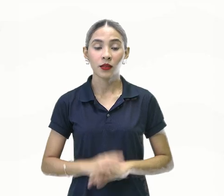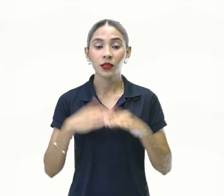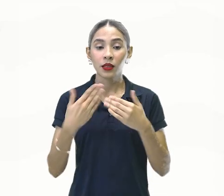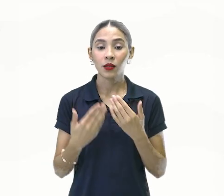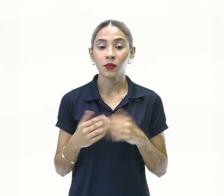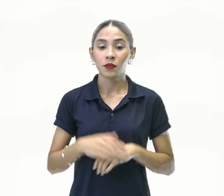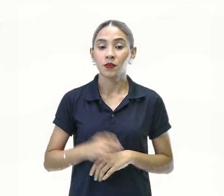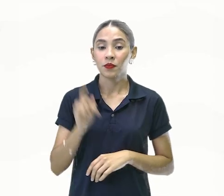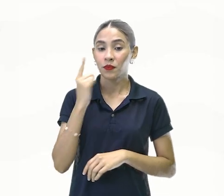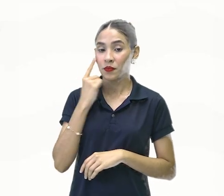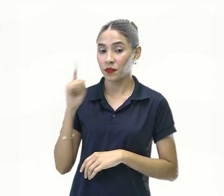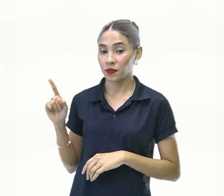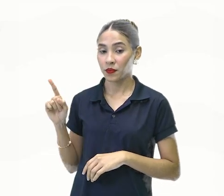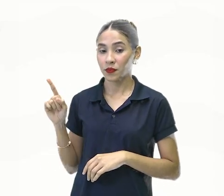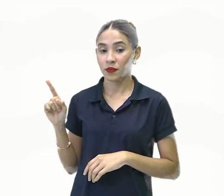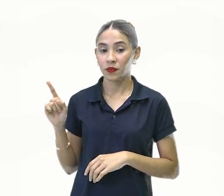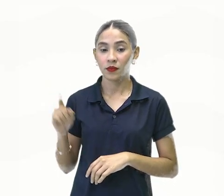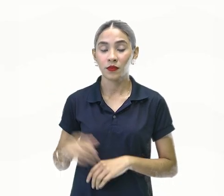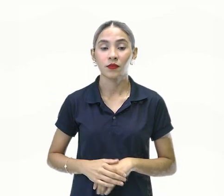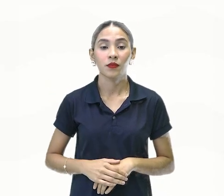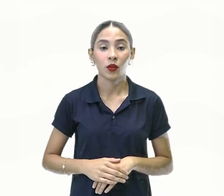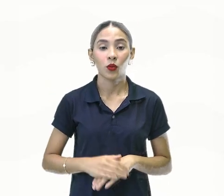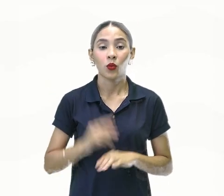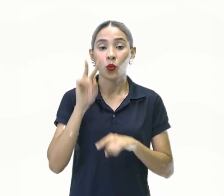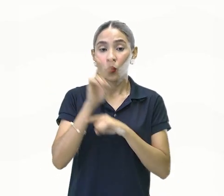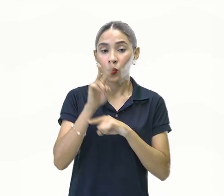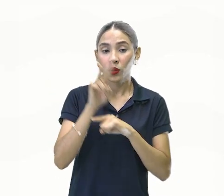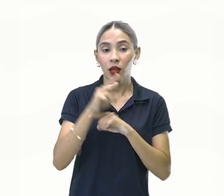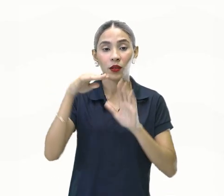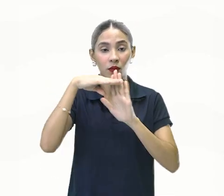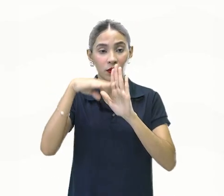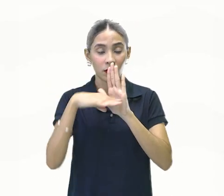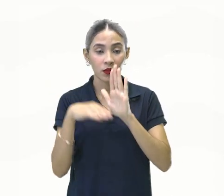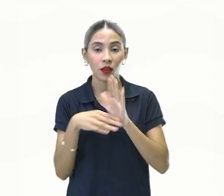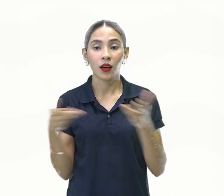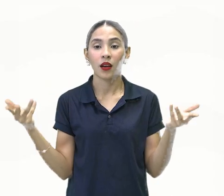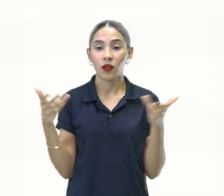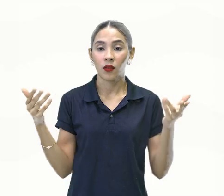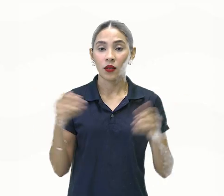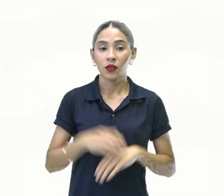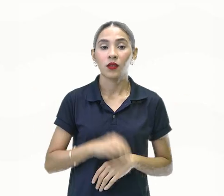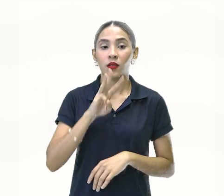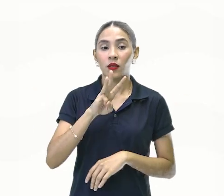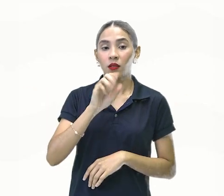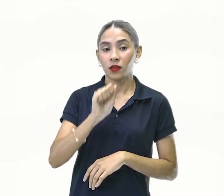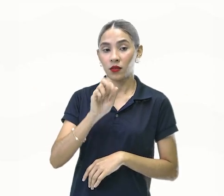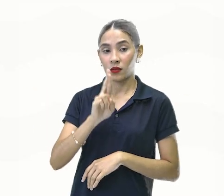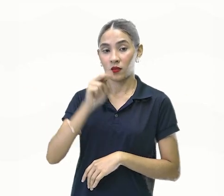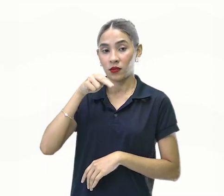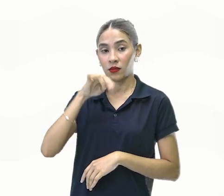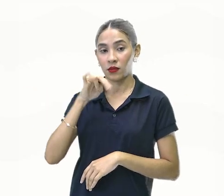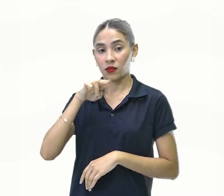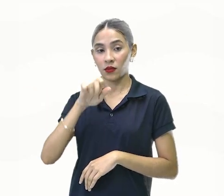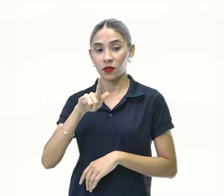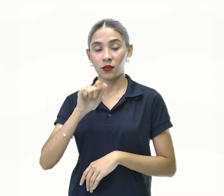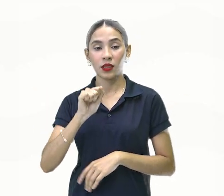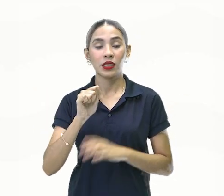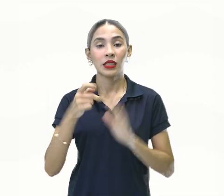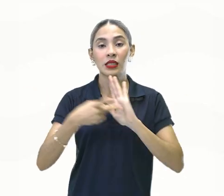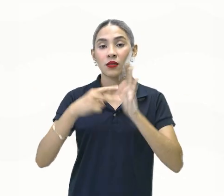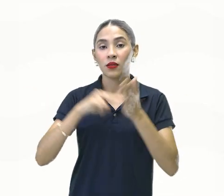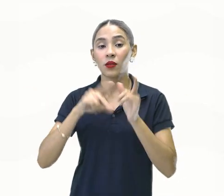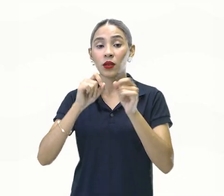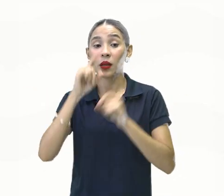Então, essa parte aqui do precautions, das precauções. Warnings, agora, warnings quer dizer perigo, tá? A gente utiliza essa palavrinha